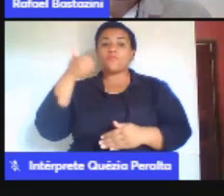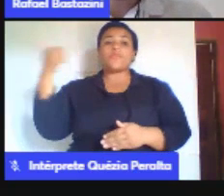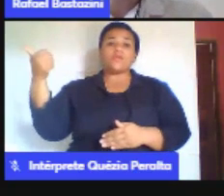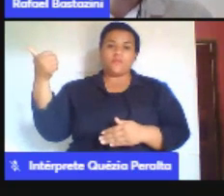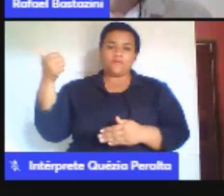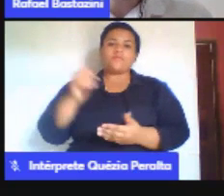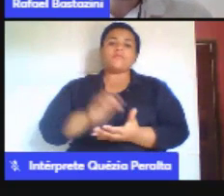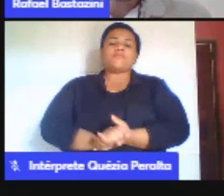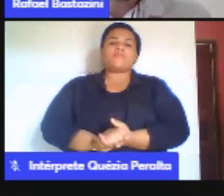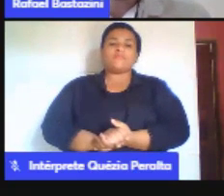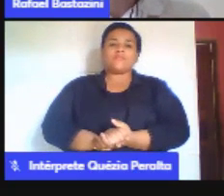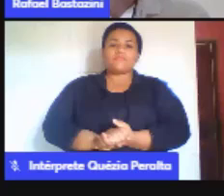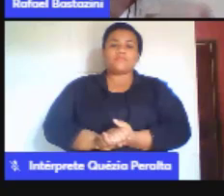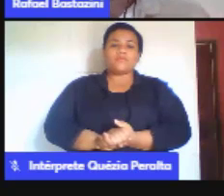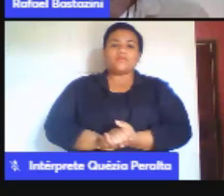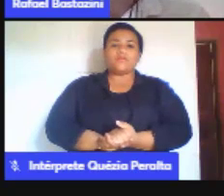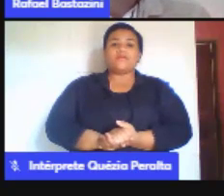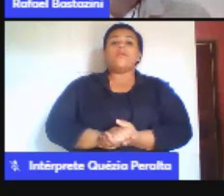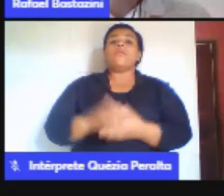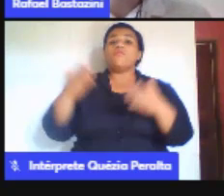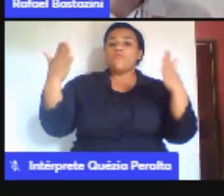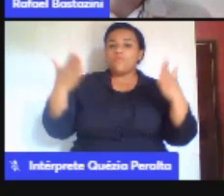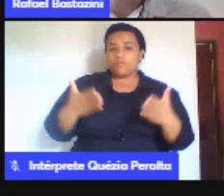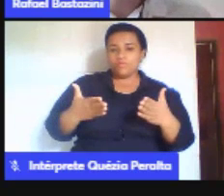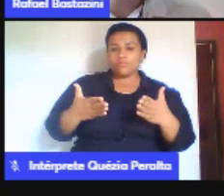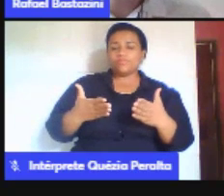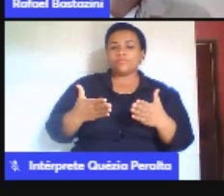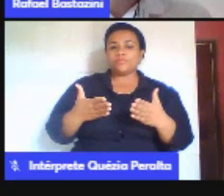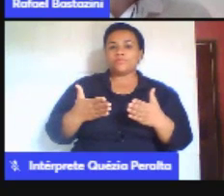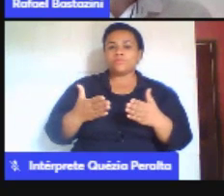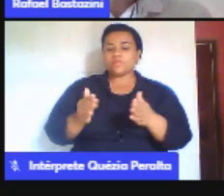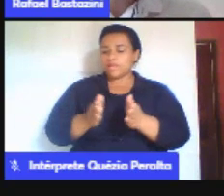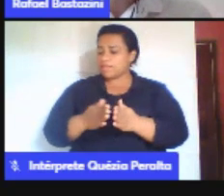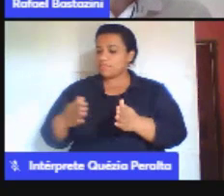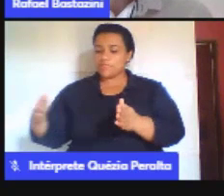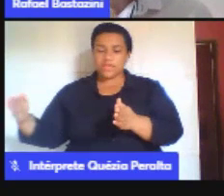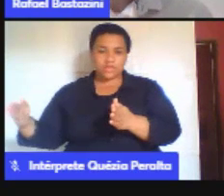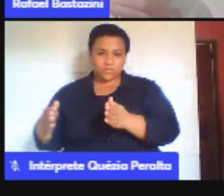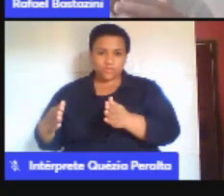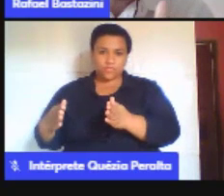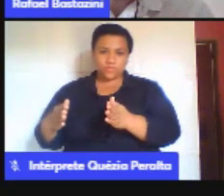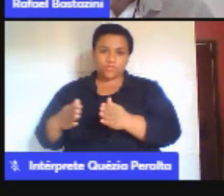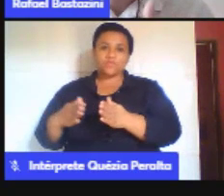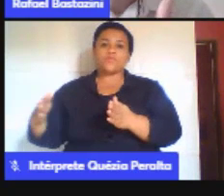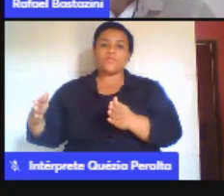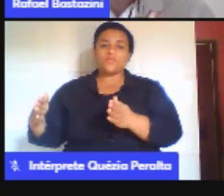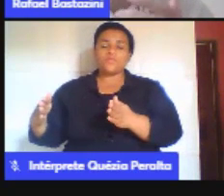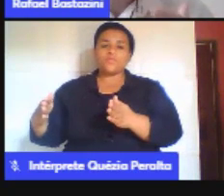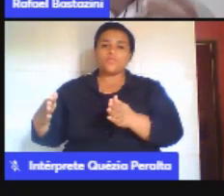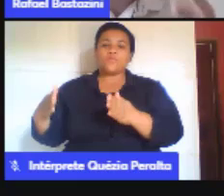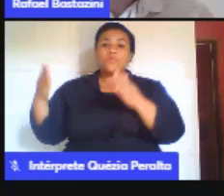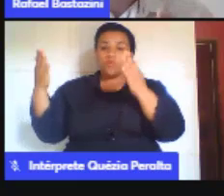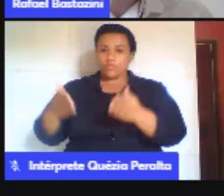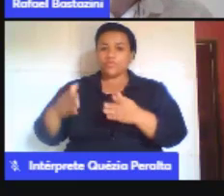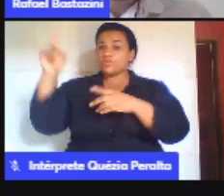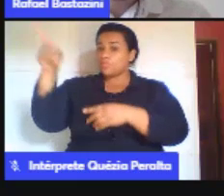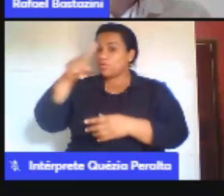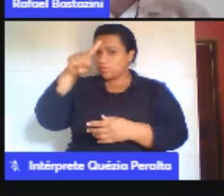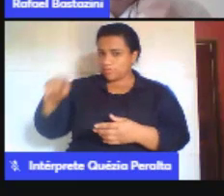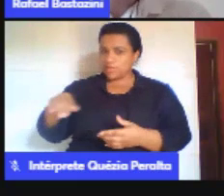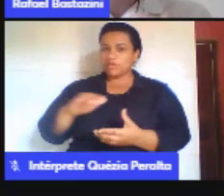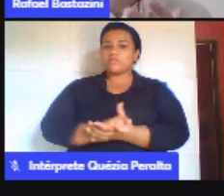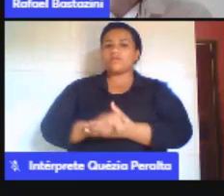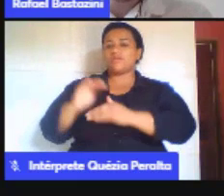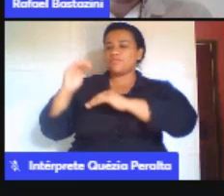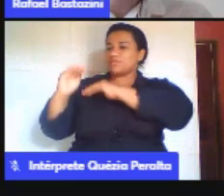inclusive proibida por lei, mas naquele período era permitido. Então, isso retrata o